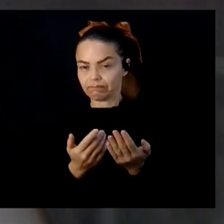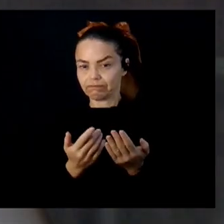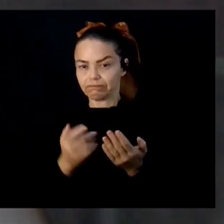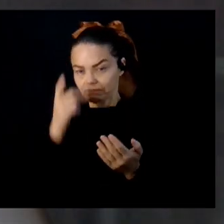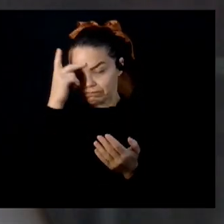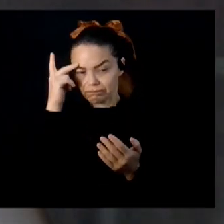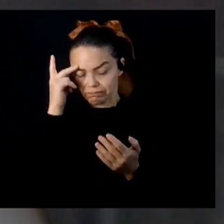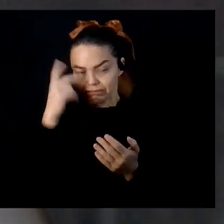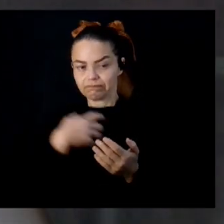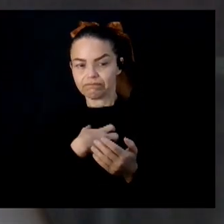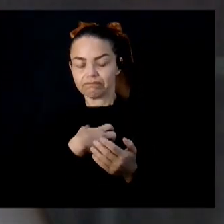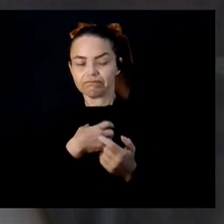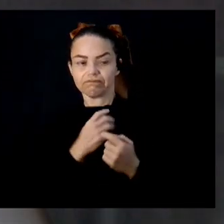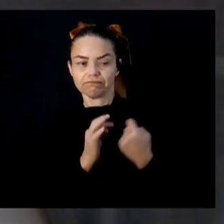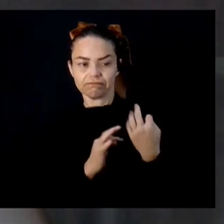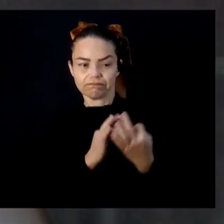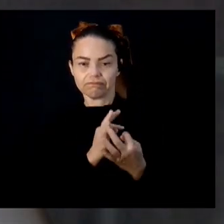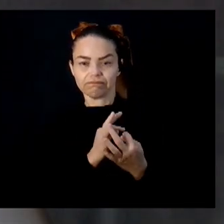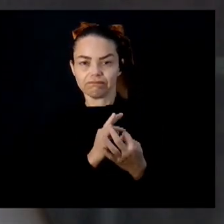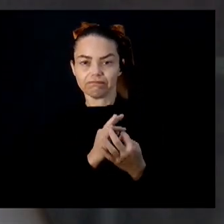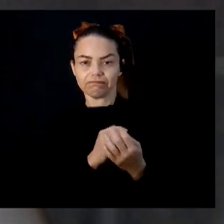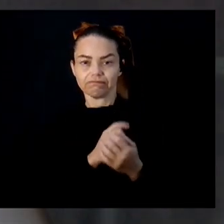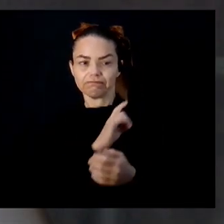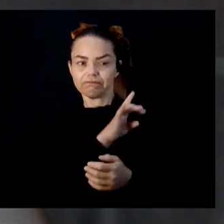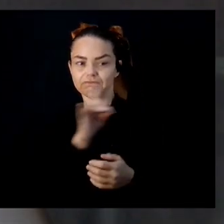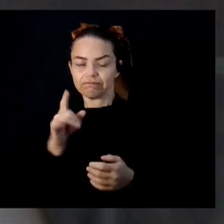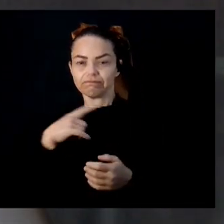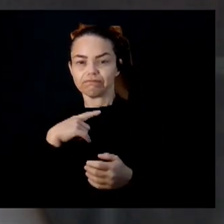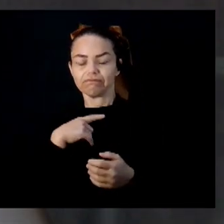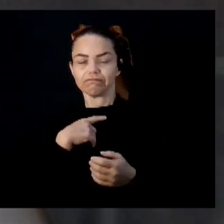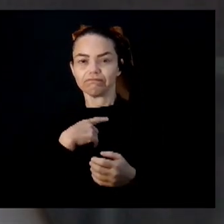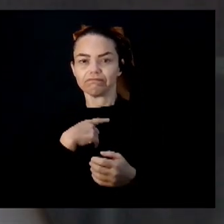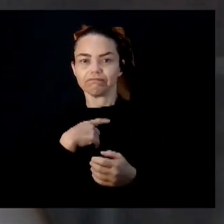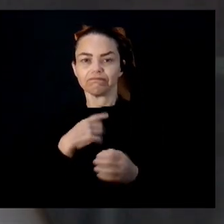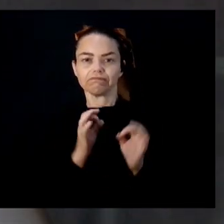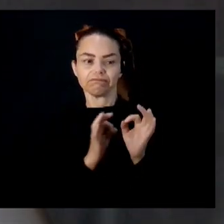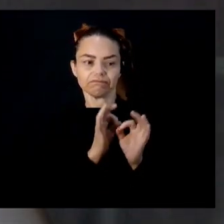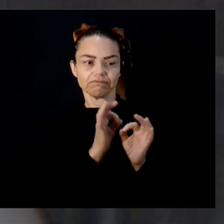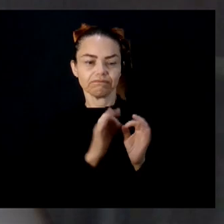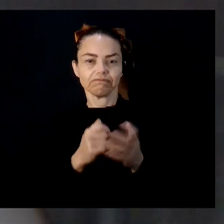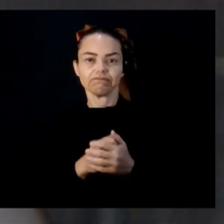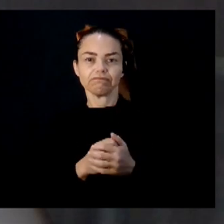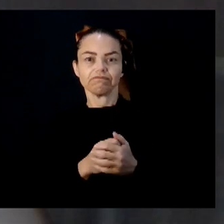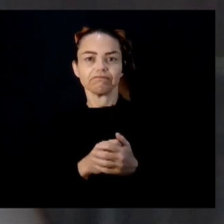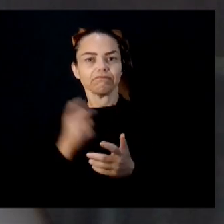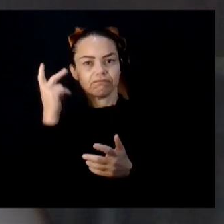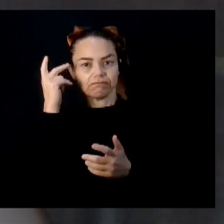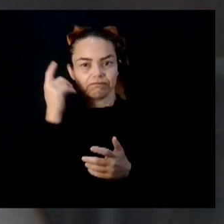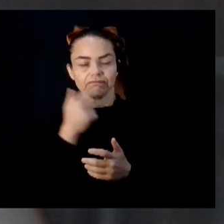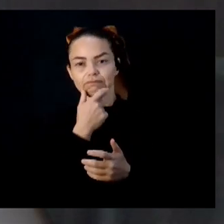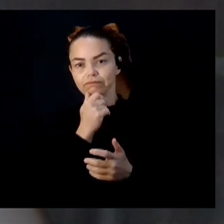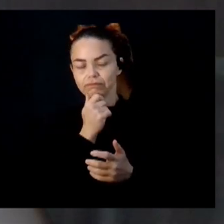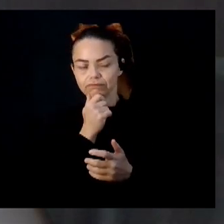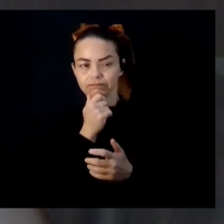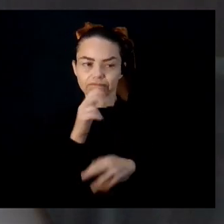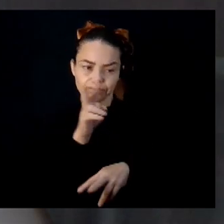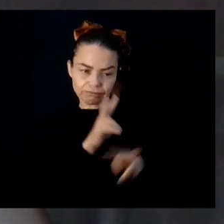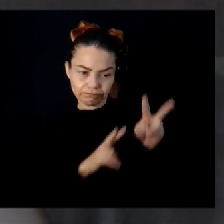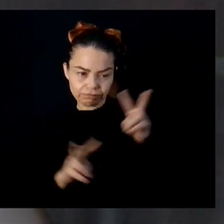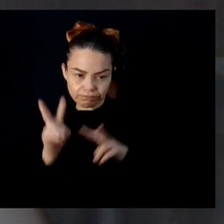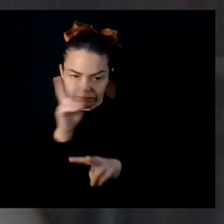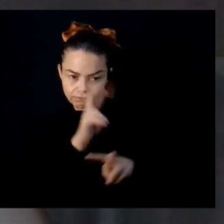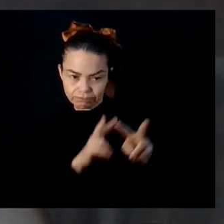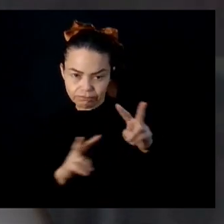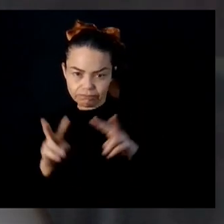naquele desejo. Eu costumo dizer, cada um tem uma maneira como se move. Ficou muito comum falar, o homem é muito visual. Sim.